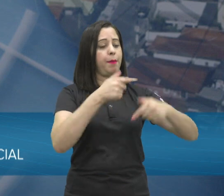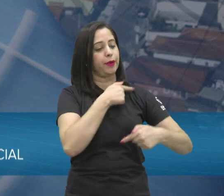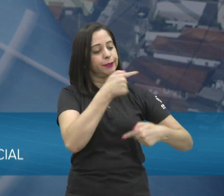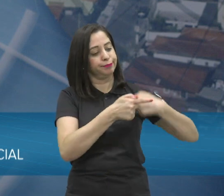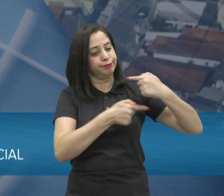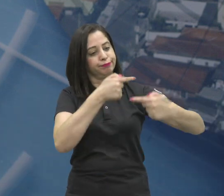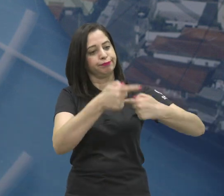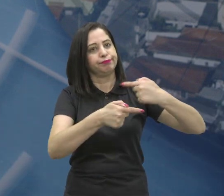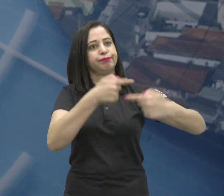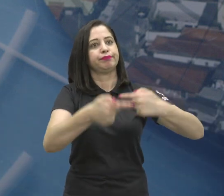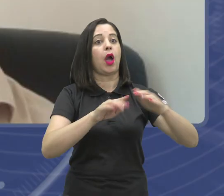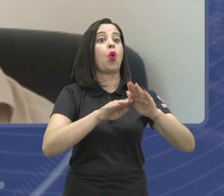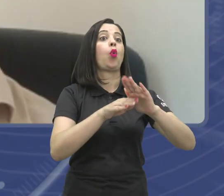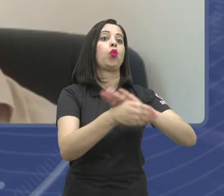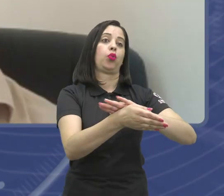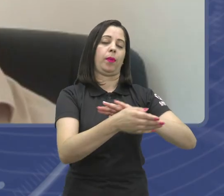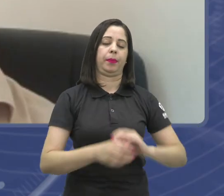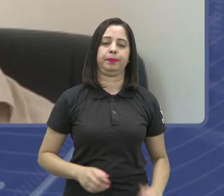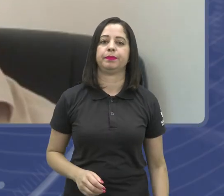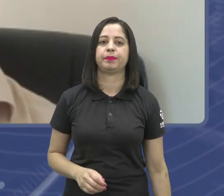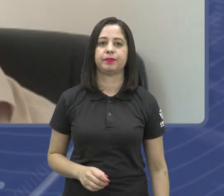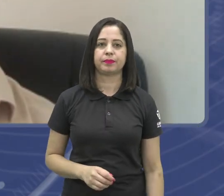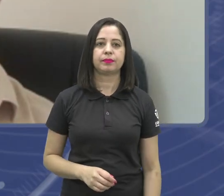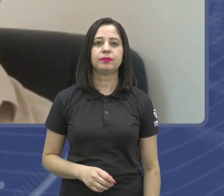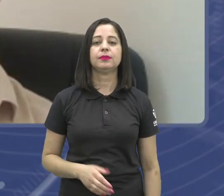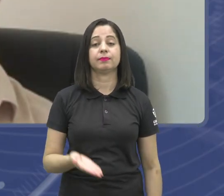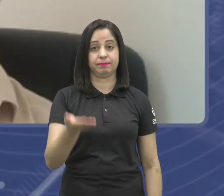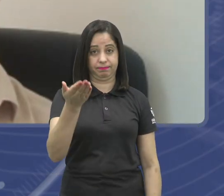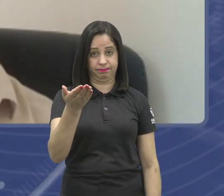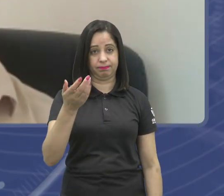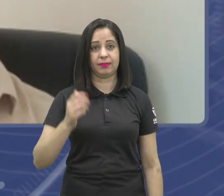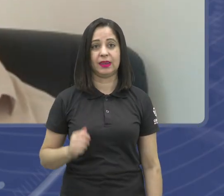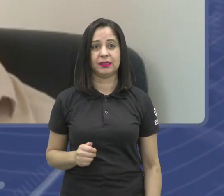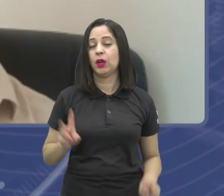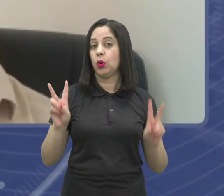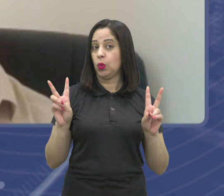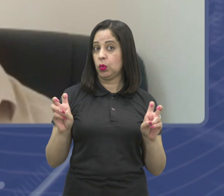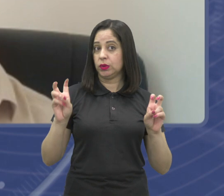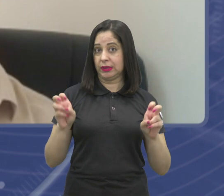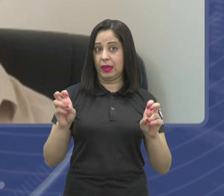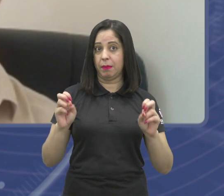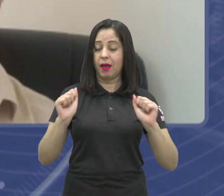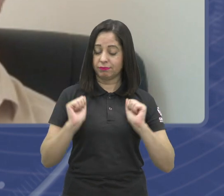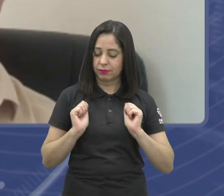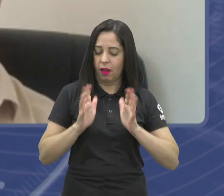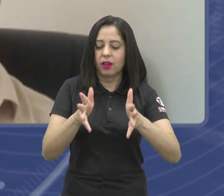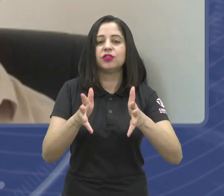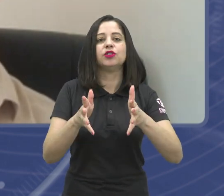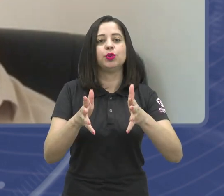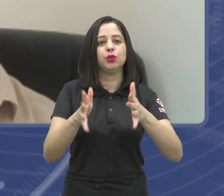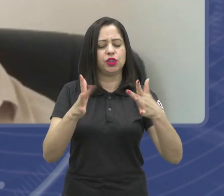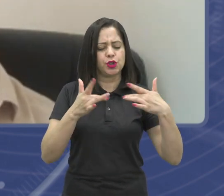frente. Vamos voltar com o Rafael. Rafael, quando a gente fala de ações de solidariedade, né?